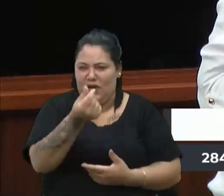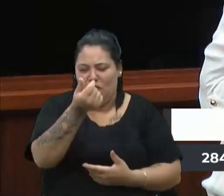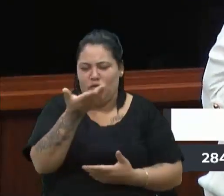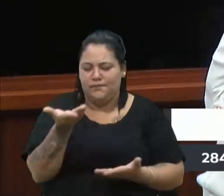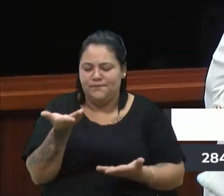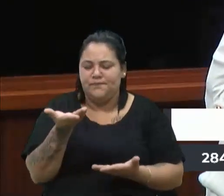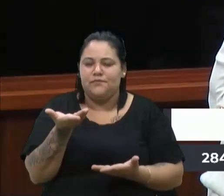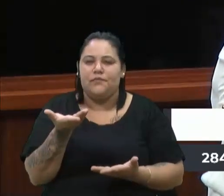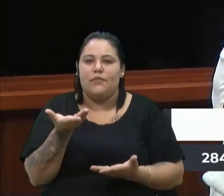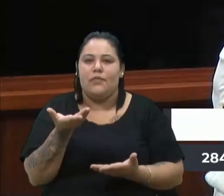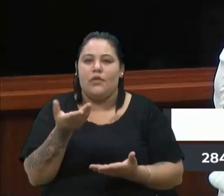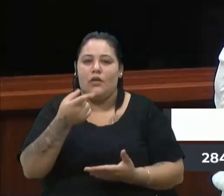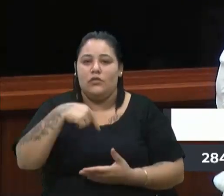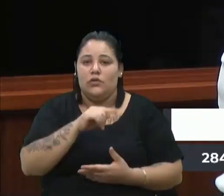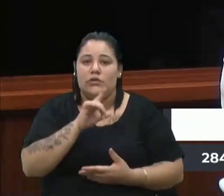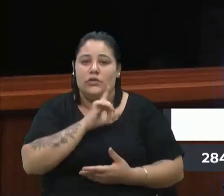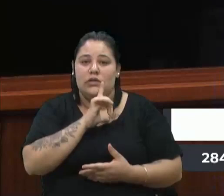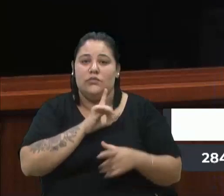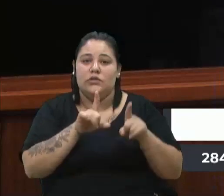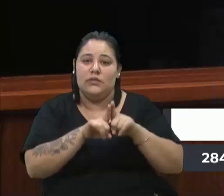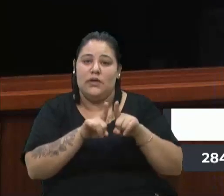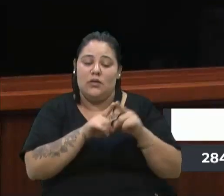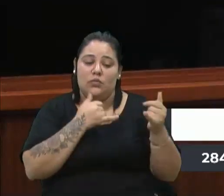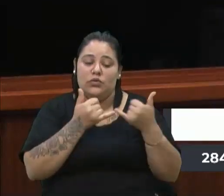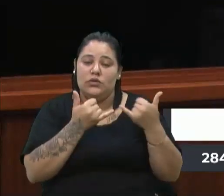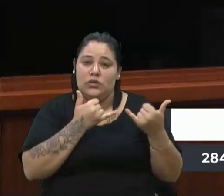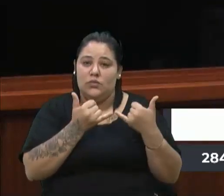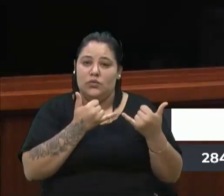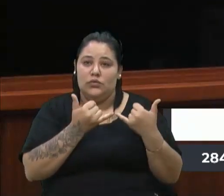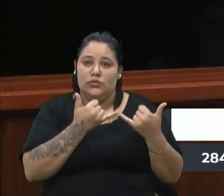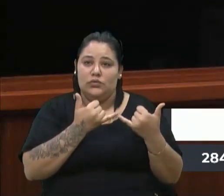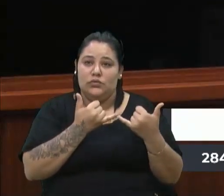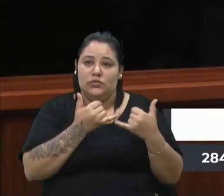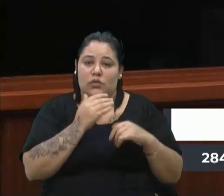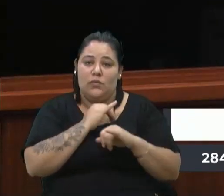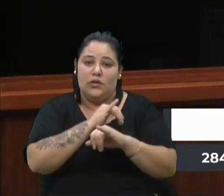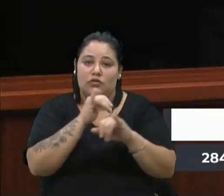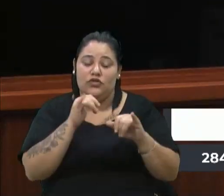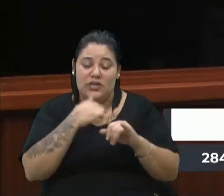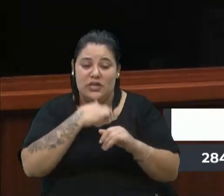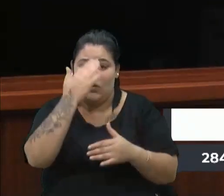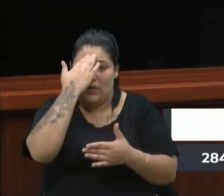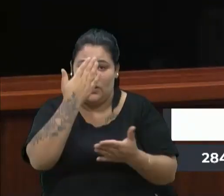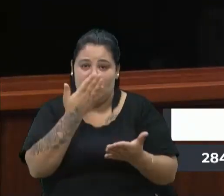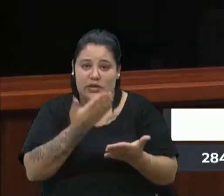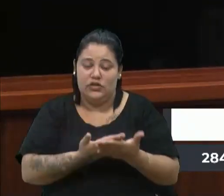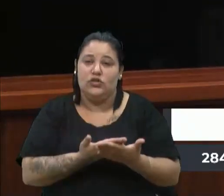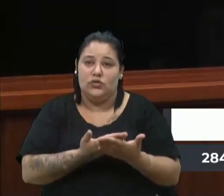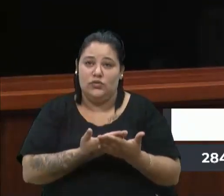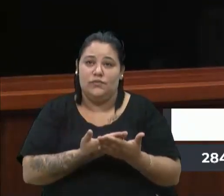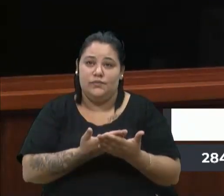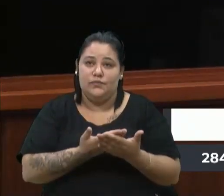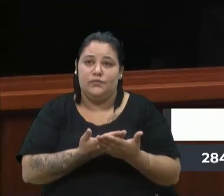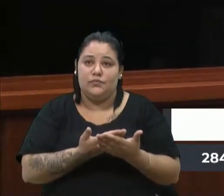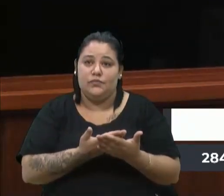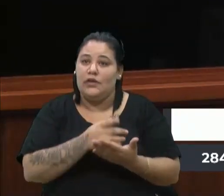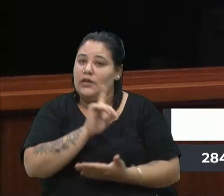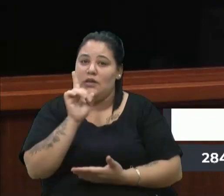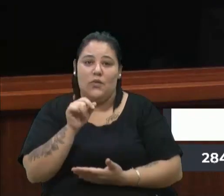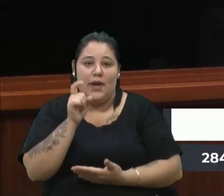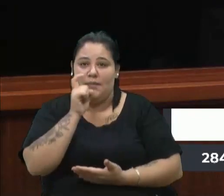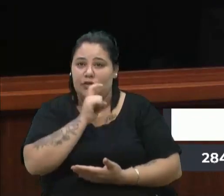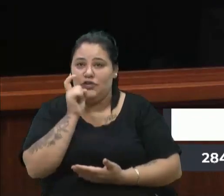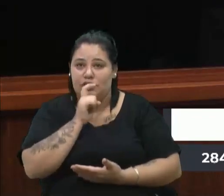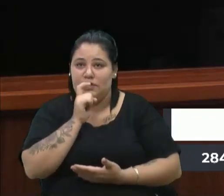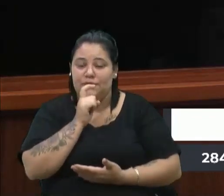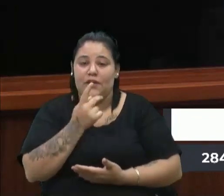né? Nós temos aqui, por exemplo, uma notícia, e eu acredito que ela não seja mentira,